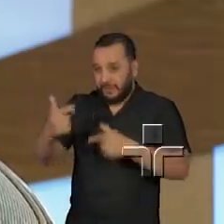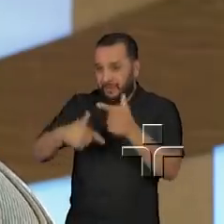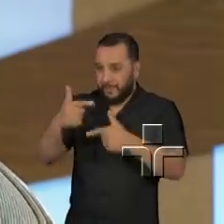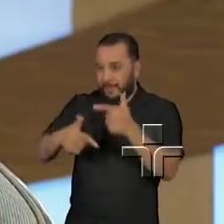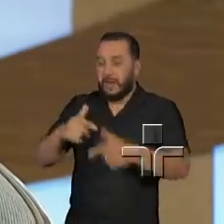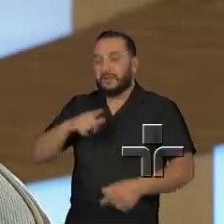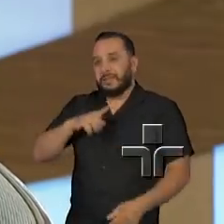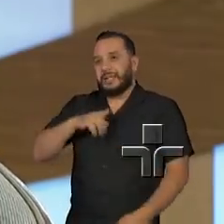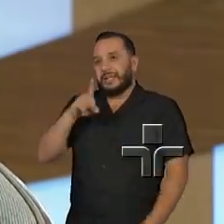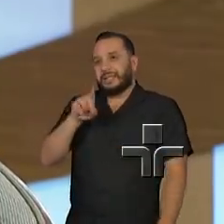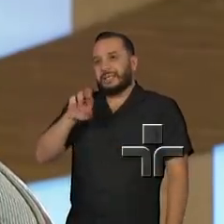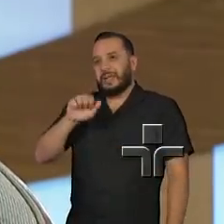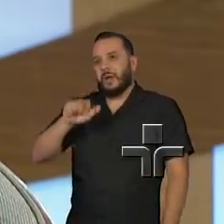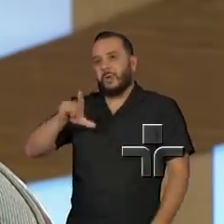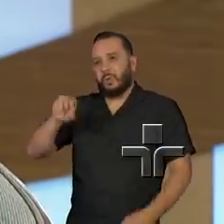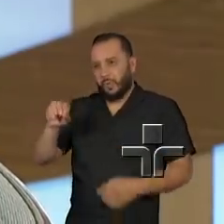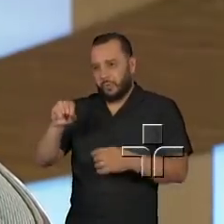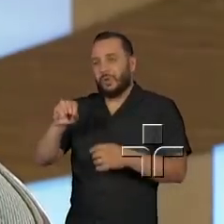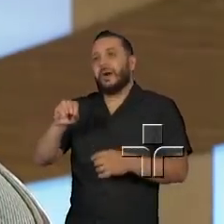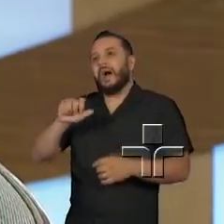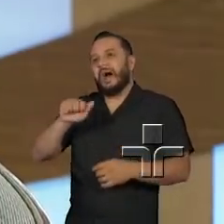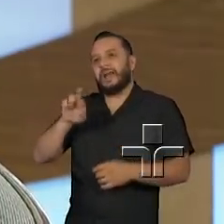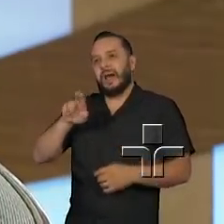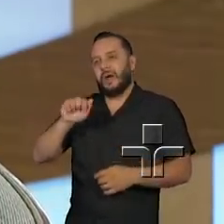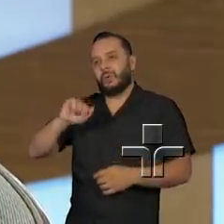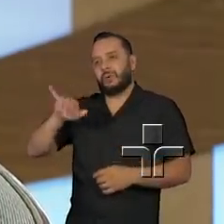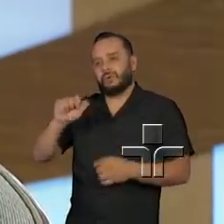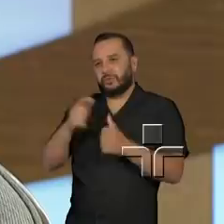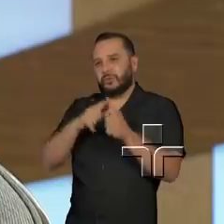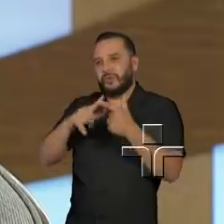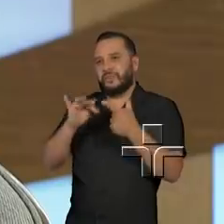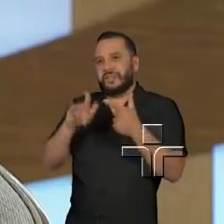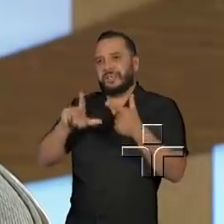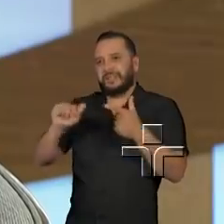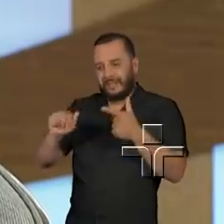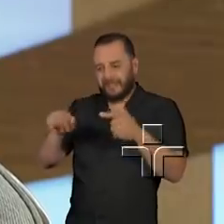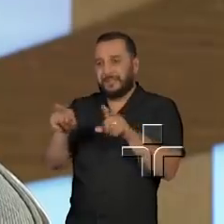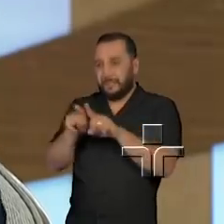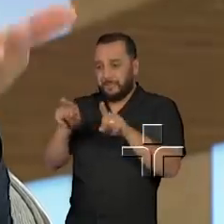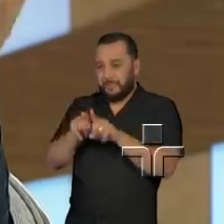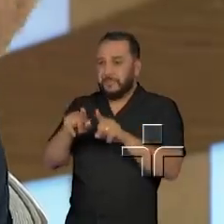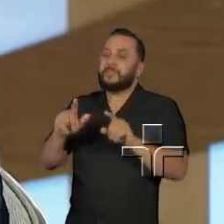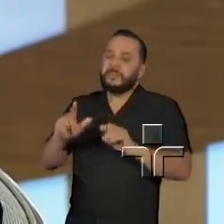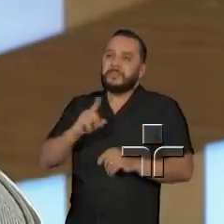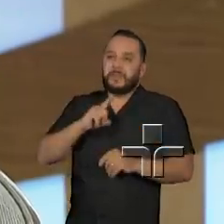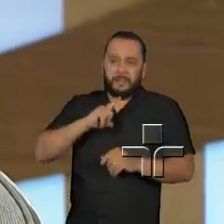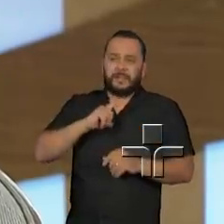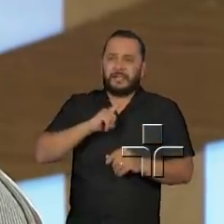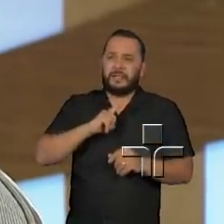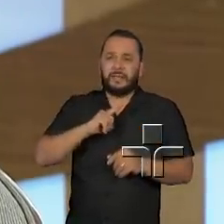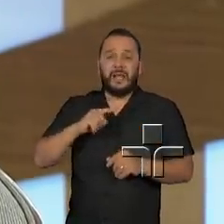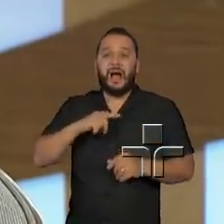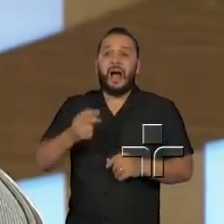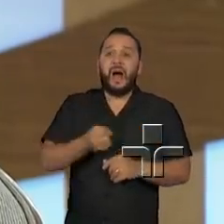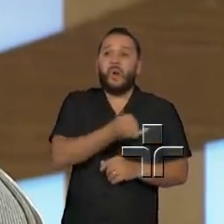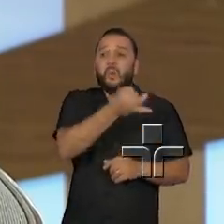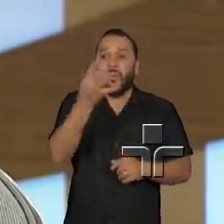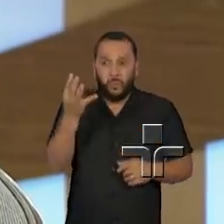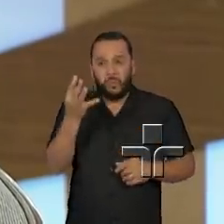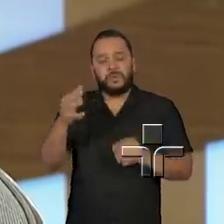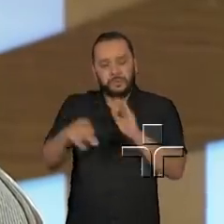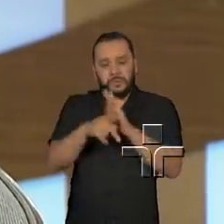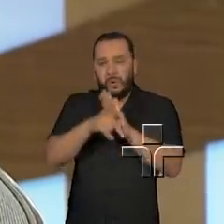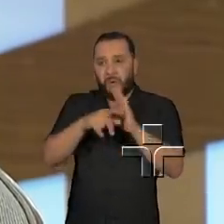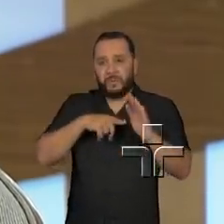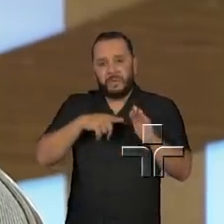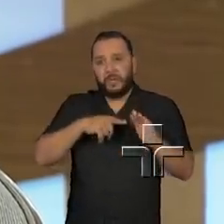de Araújo, pela Fernanda Palhano, mostrando que a ayahuasca é um antidepressivo bem melhor do que os antidepressivos que estão disponíveis